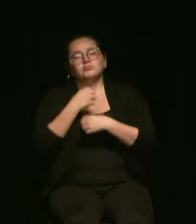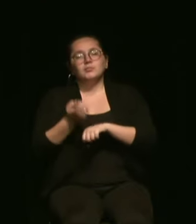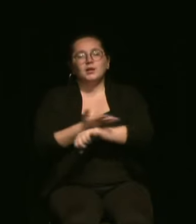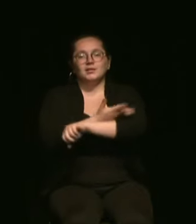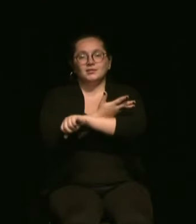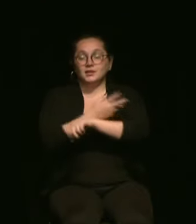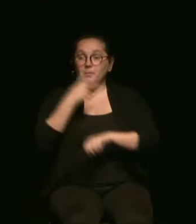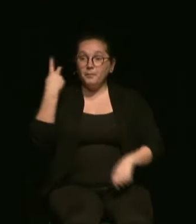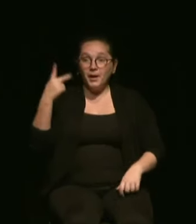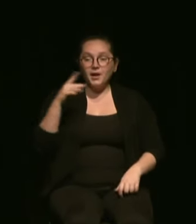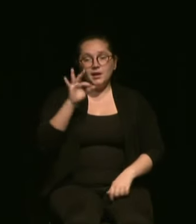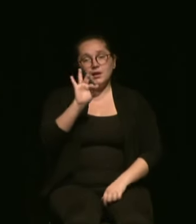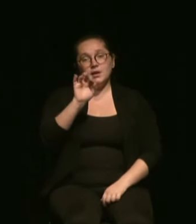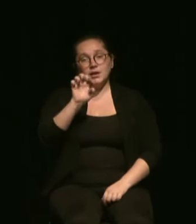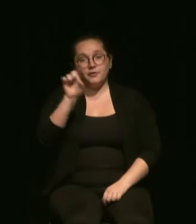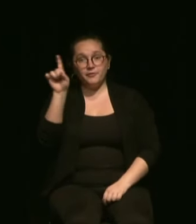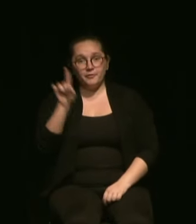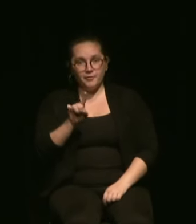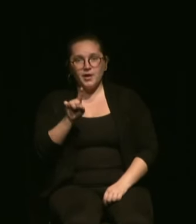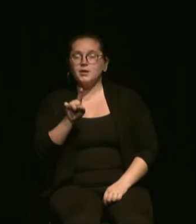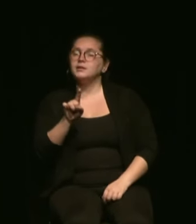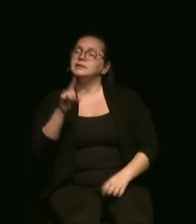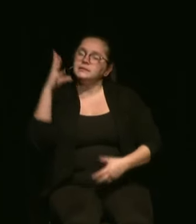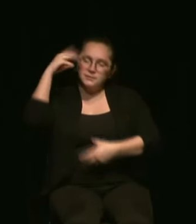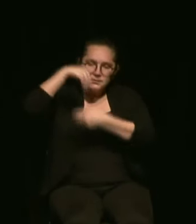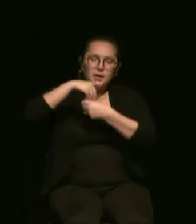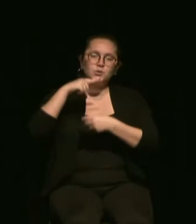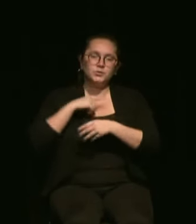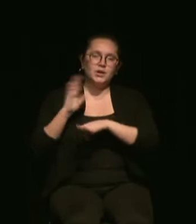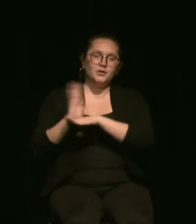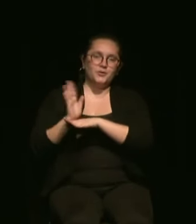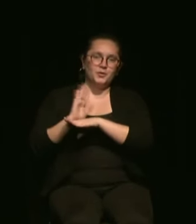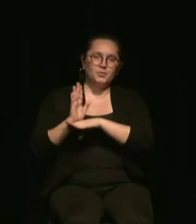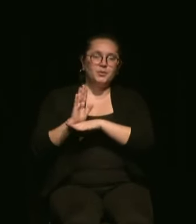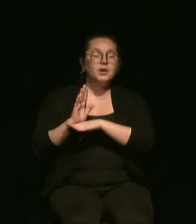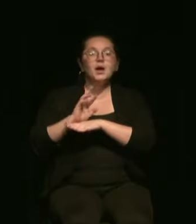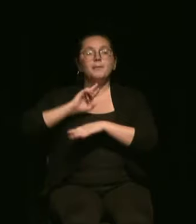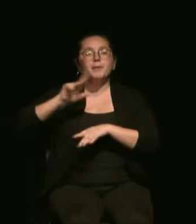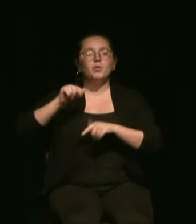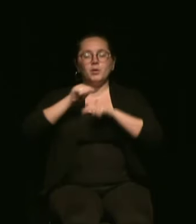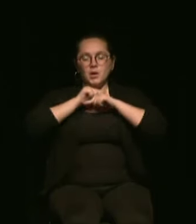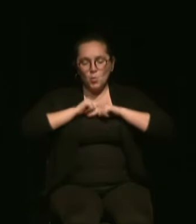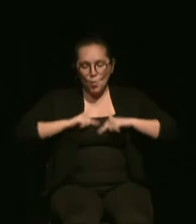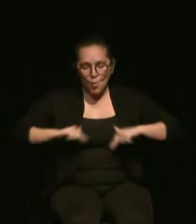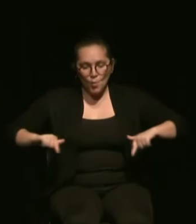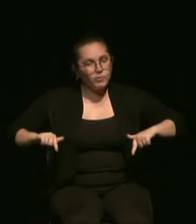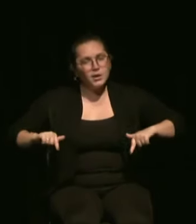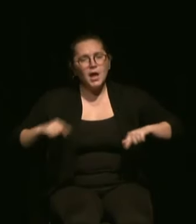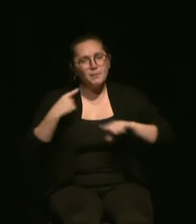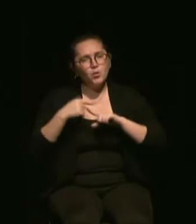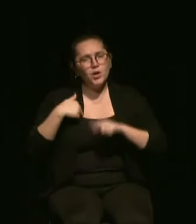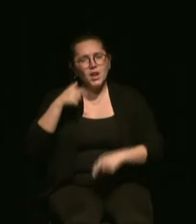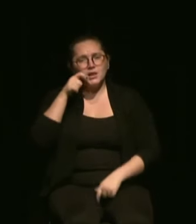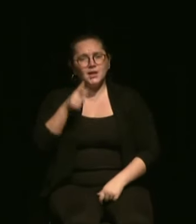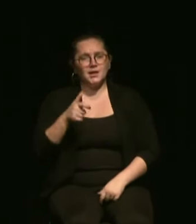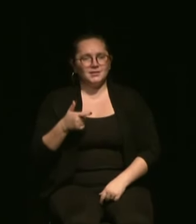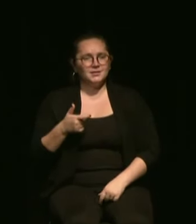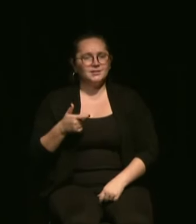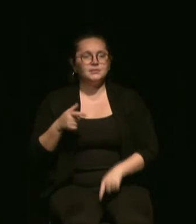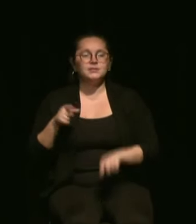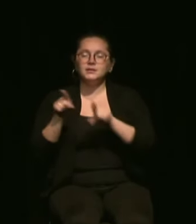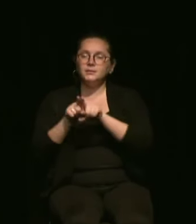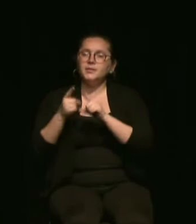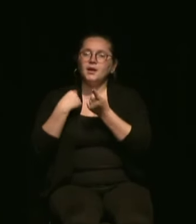tema que volta em todo o cinema dele. Por quê? Não é porque ele se esvaziou, porque é um tema que interessa para ele. Relação de